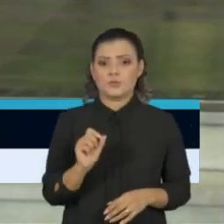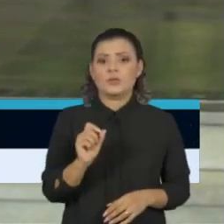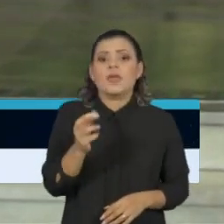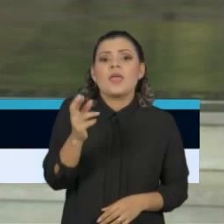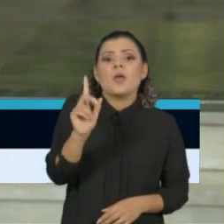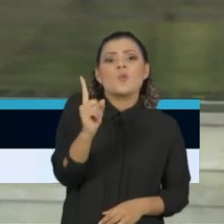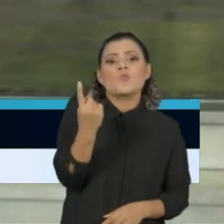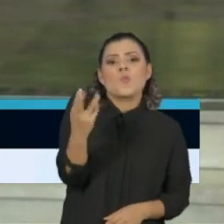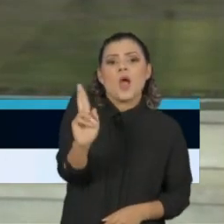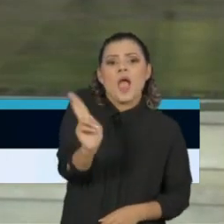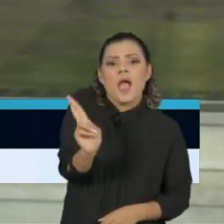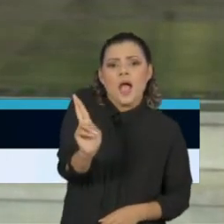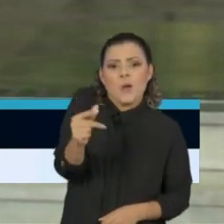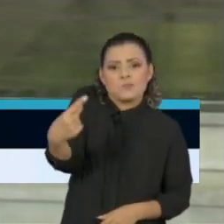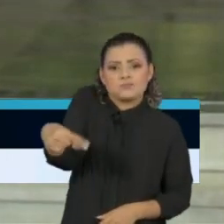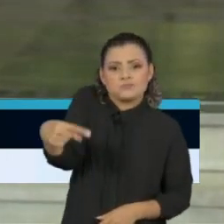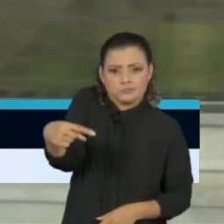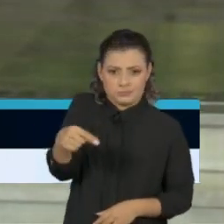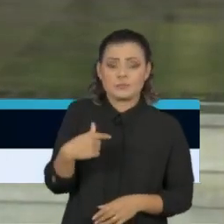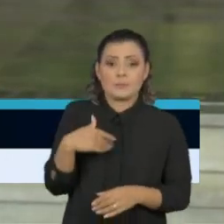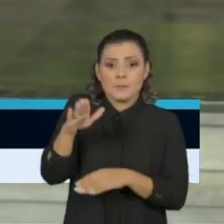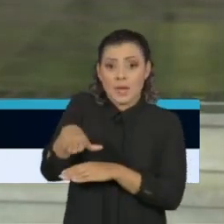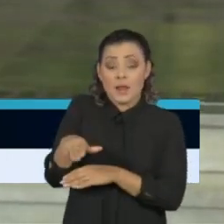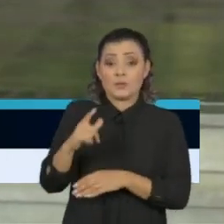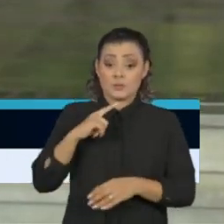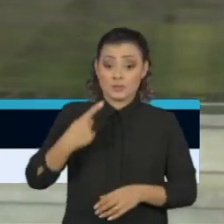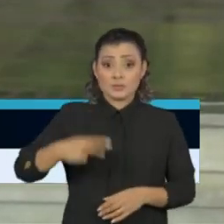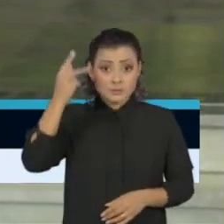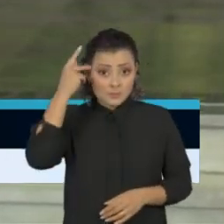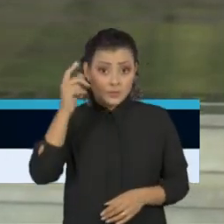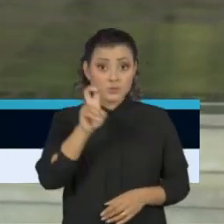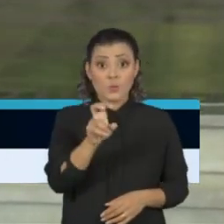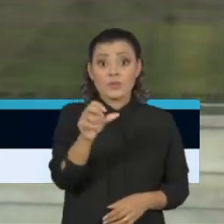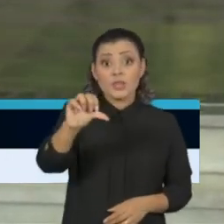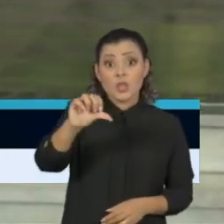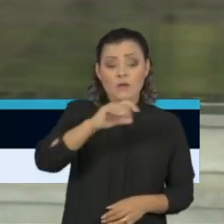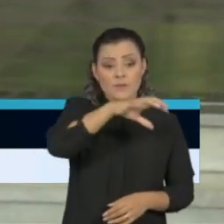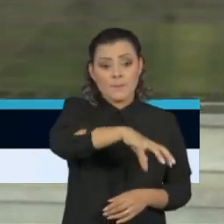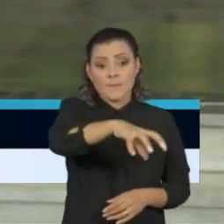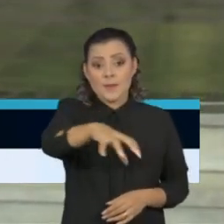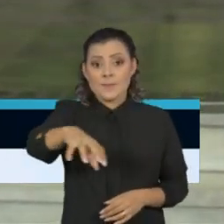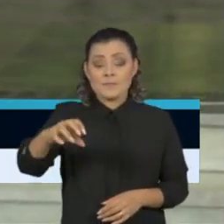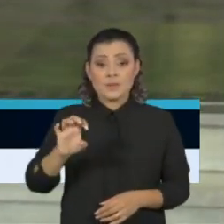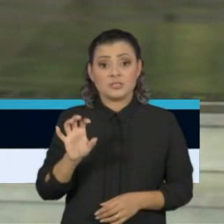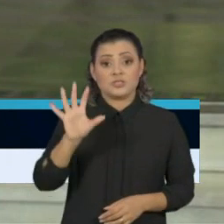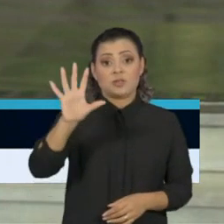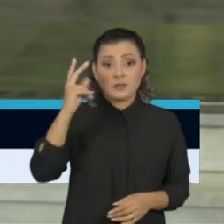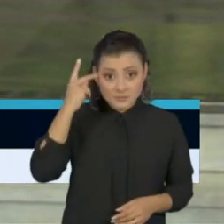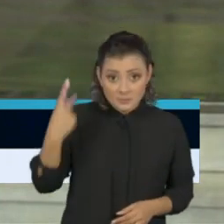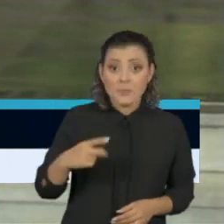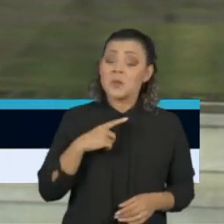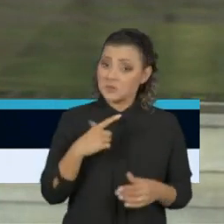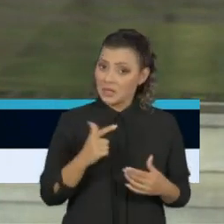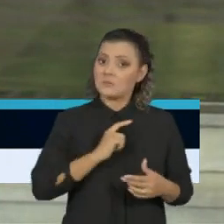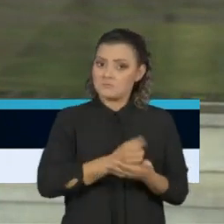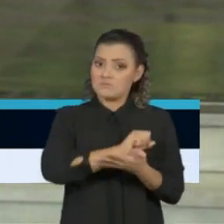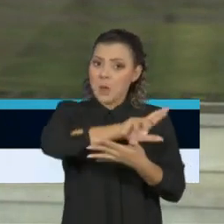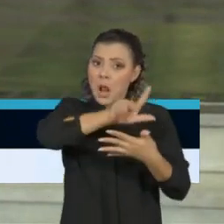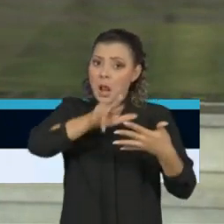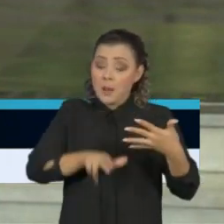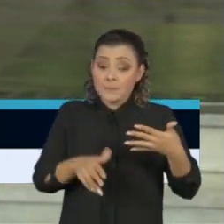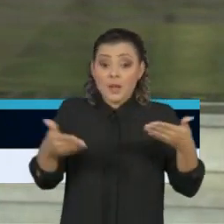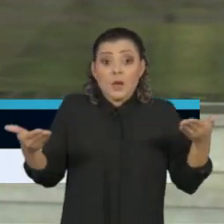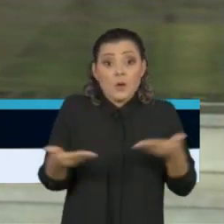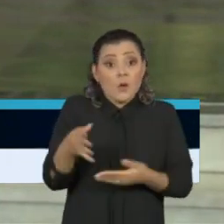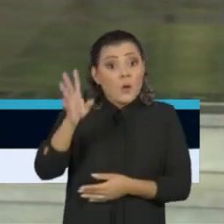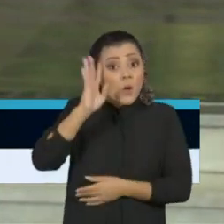São Paulo tem 59 restaurantes Bom Prato espalhados por todo o estado de São Paulo. A partir desta